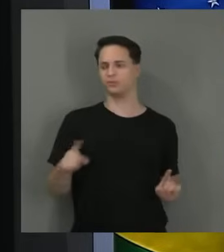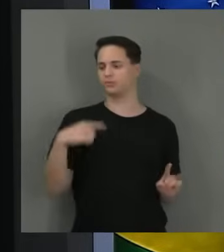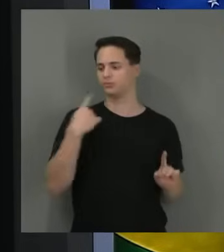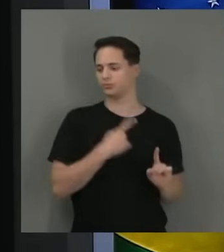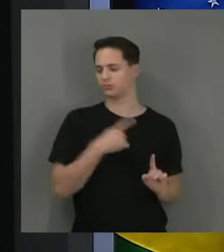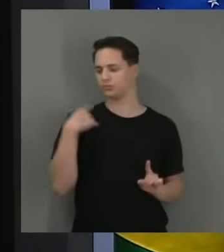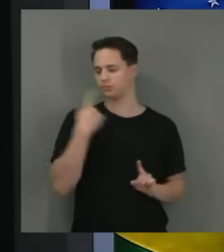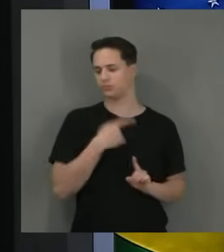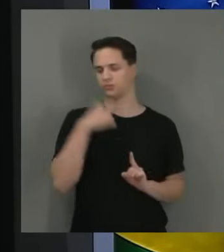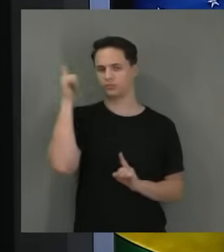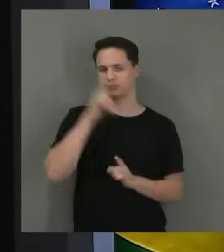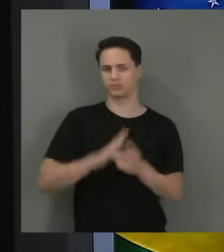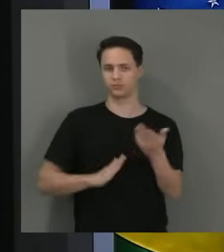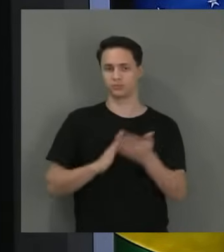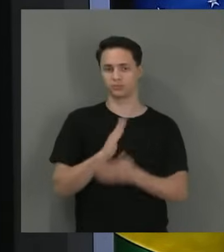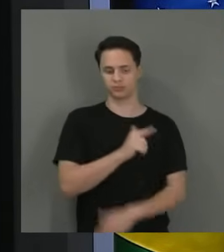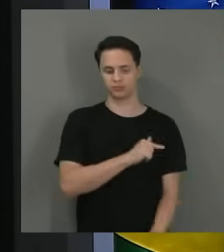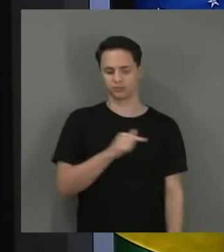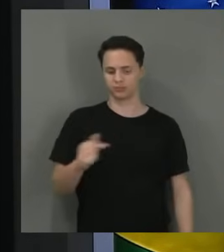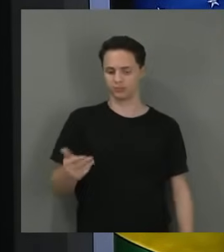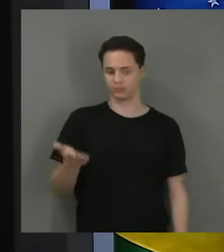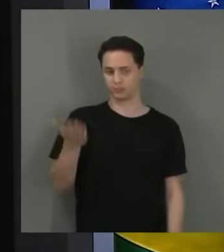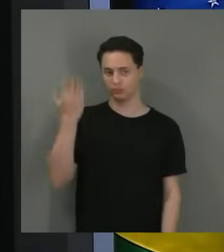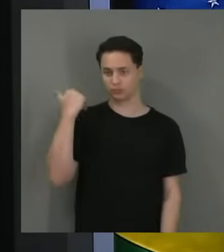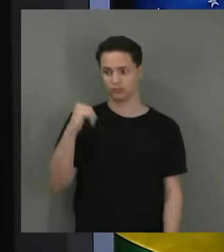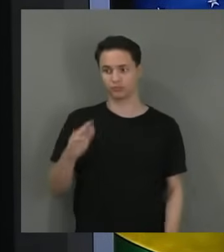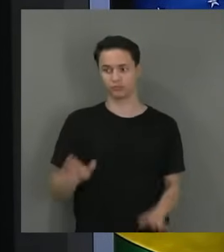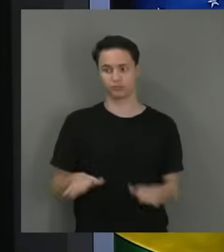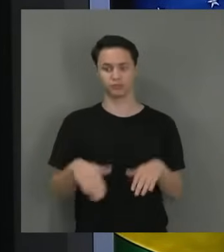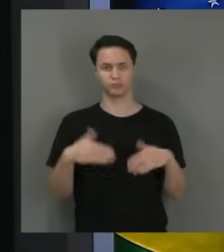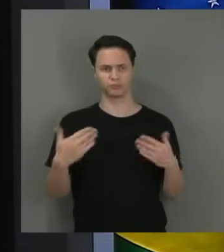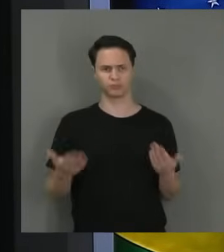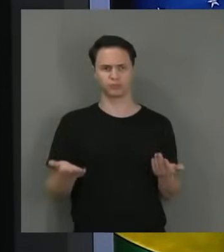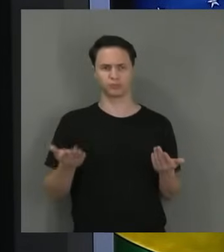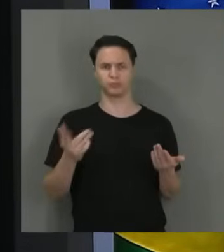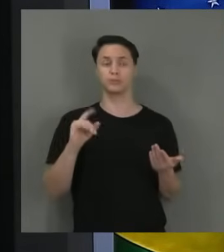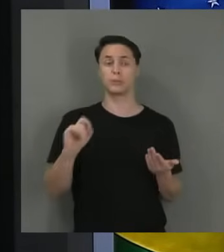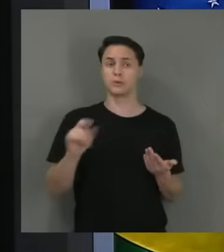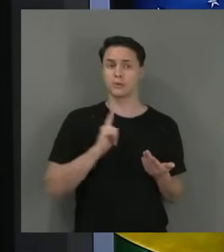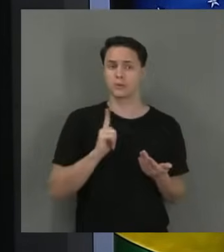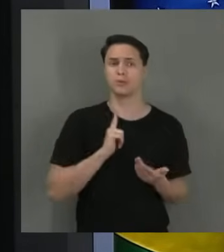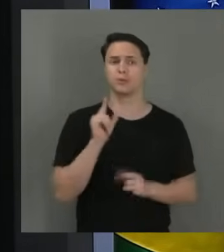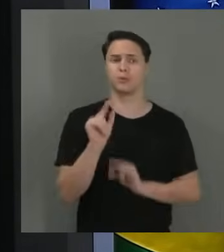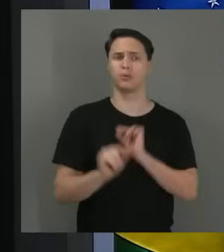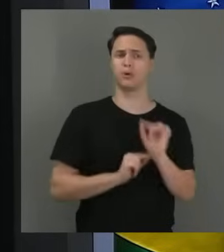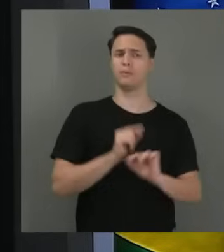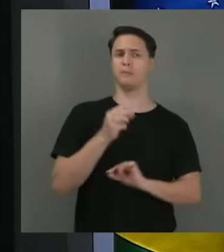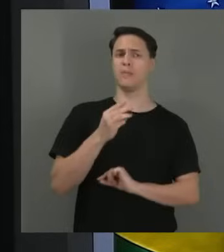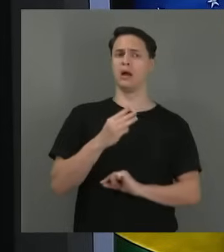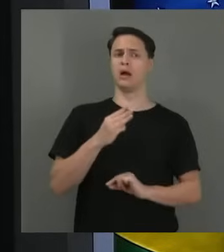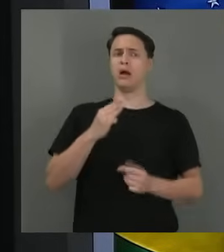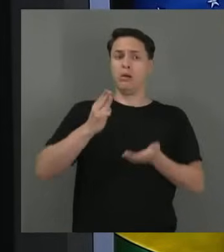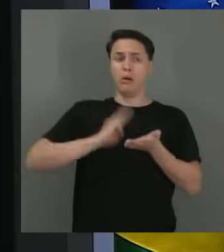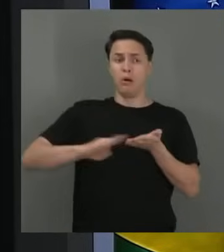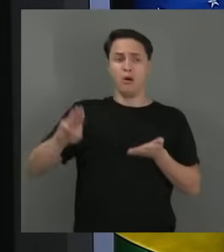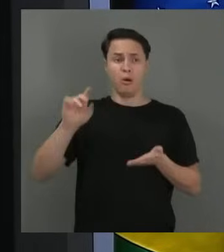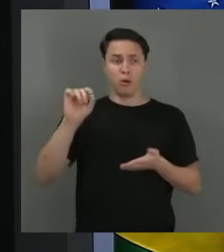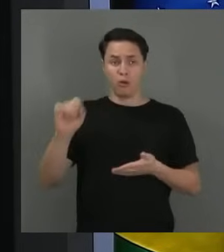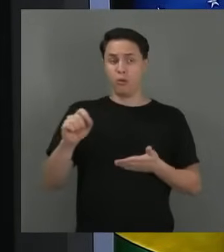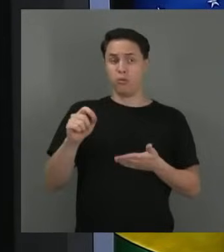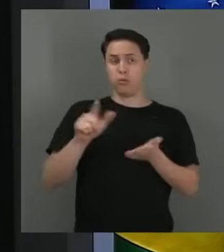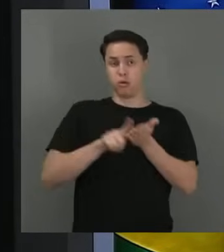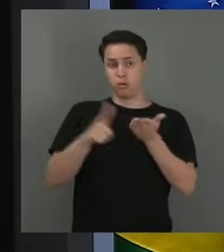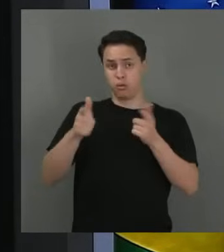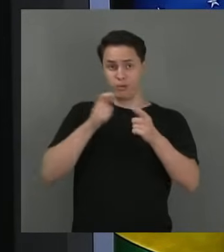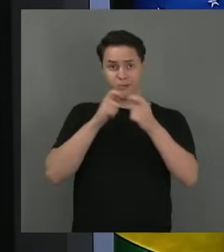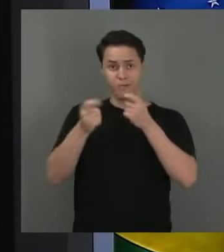nós conseguimos aprovar na semana passada. Eis a deprimente mensagem que a jornalista revelou